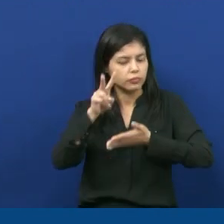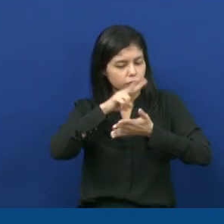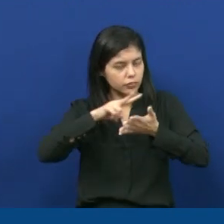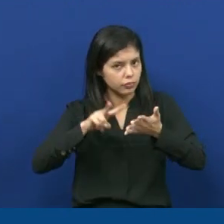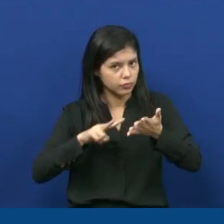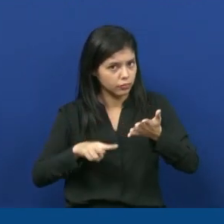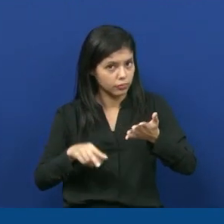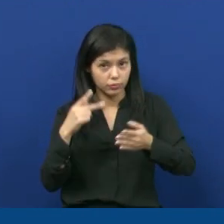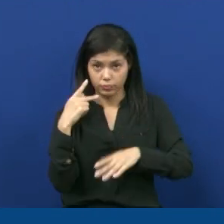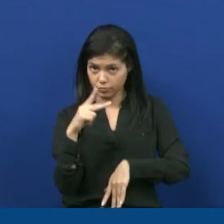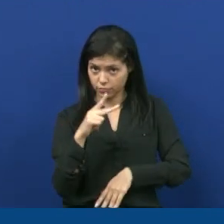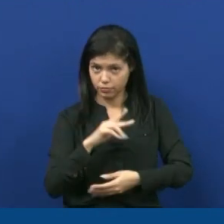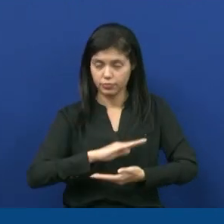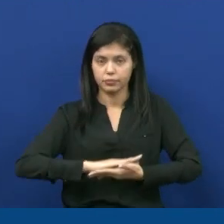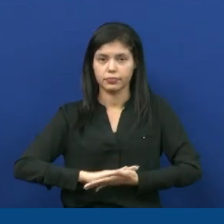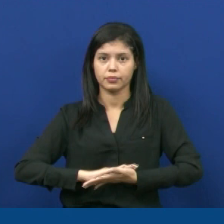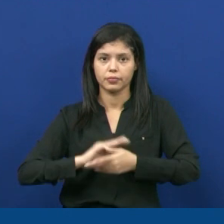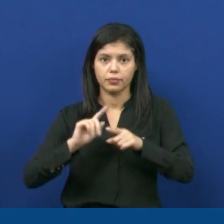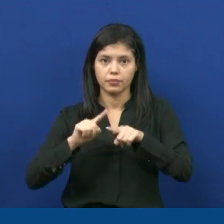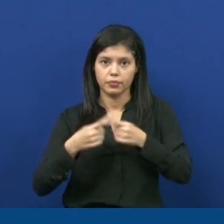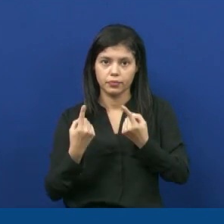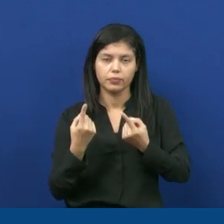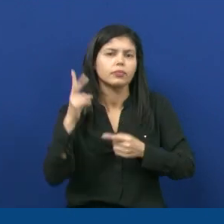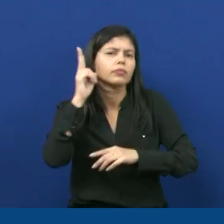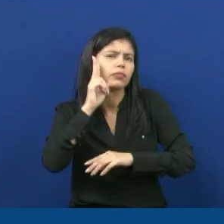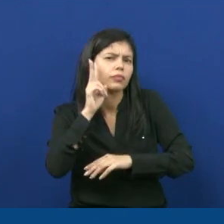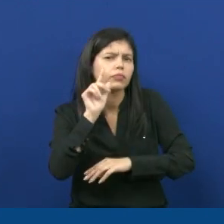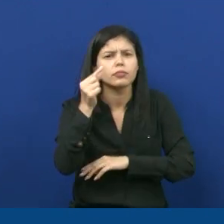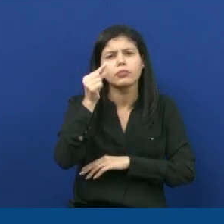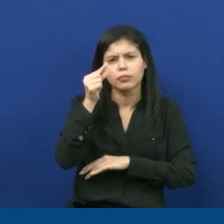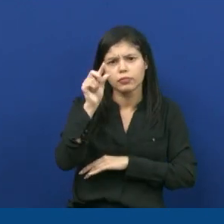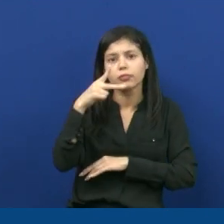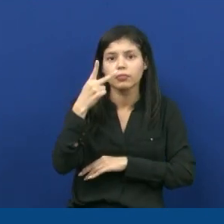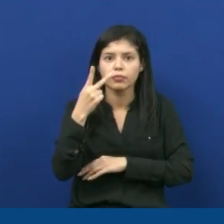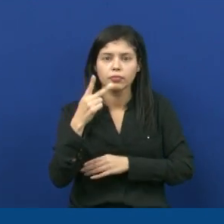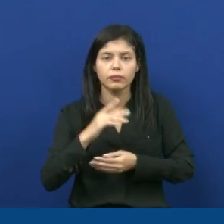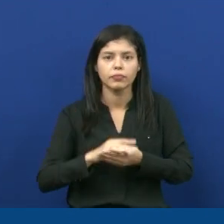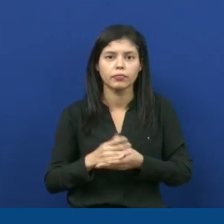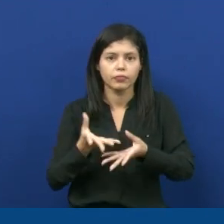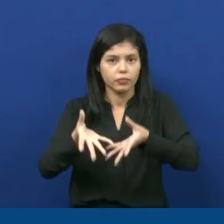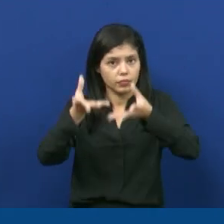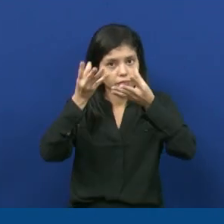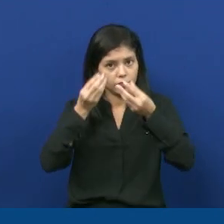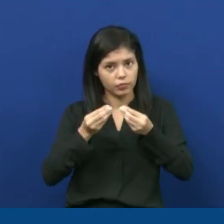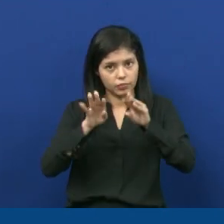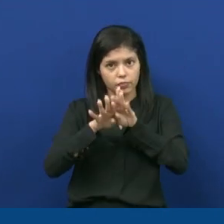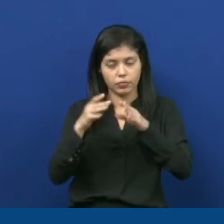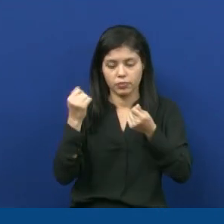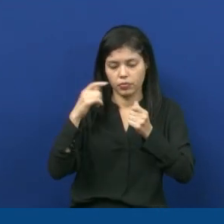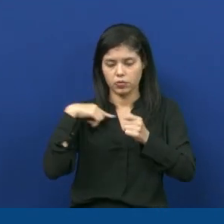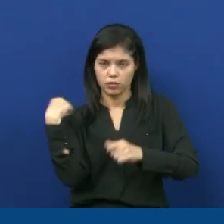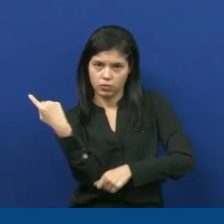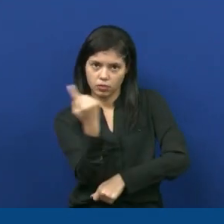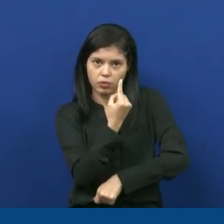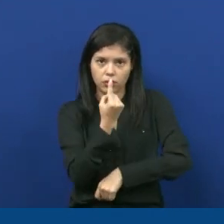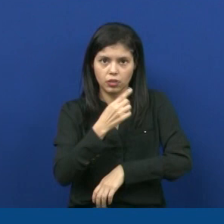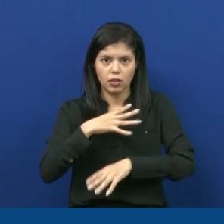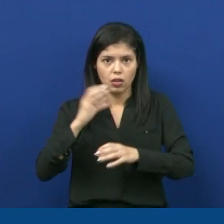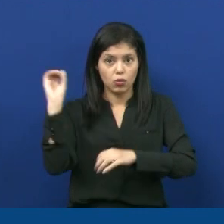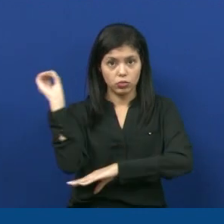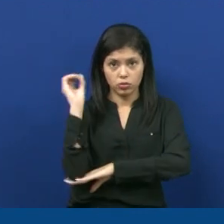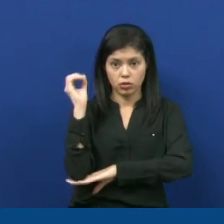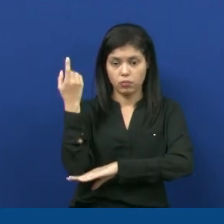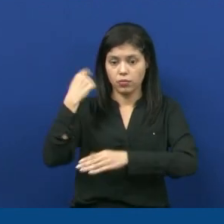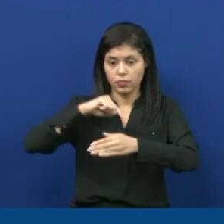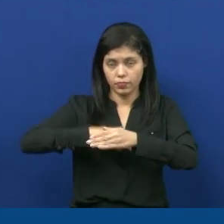no livro de vocês. Mas vamos lembrar um pouco do que nós falamos? A gente precisa que o oxigênio entre no